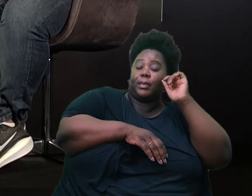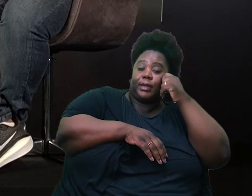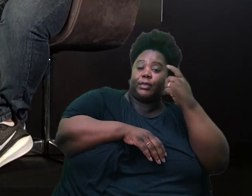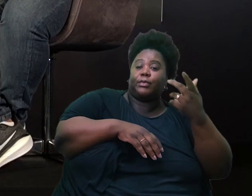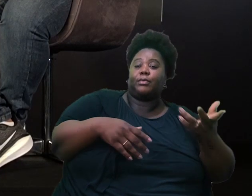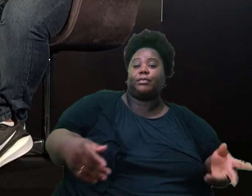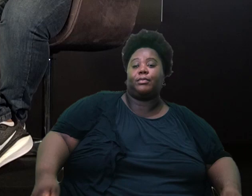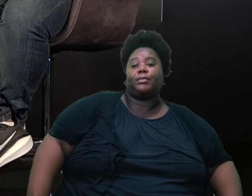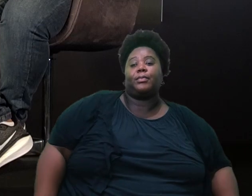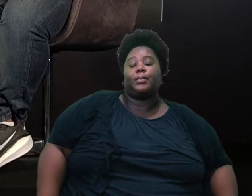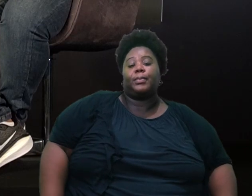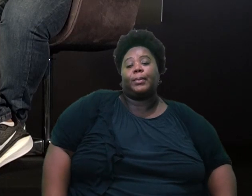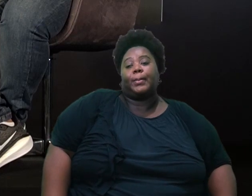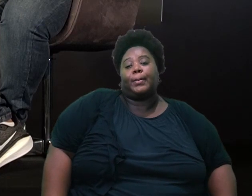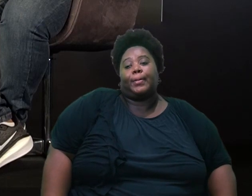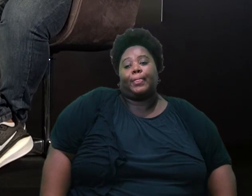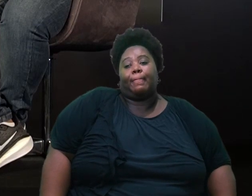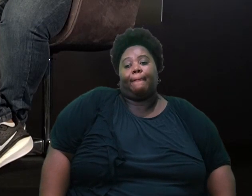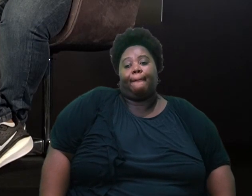É assim.